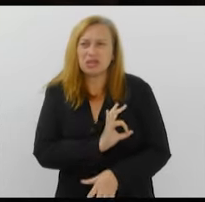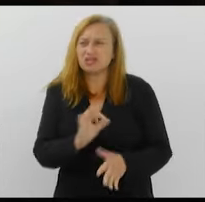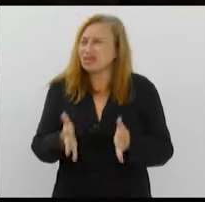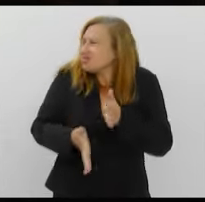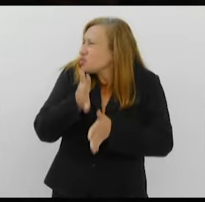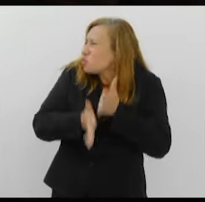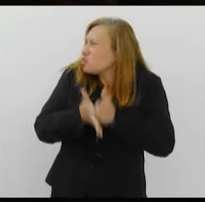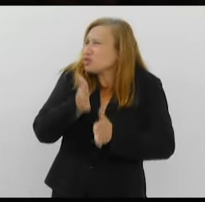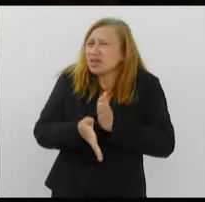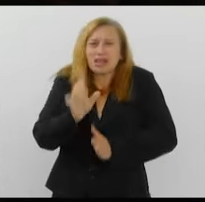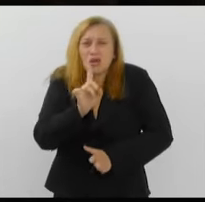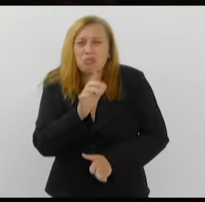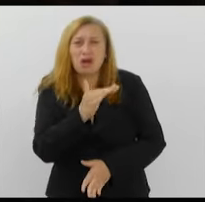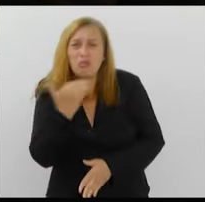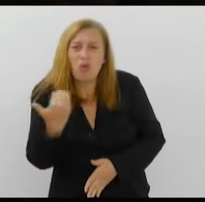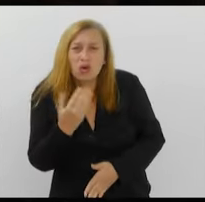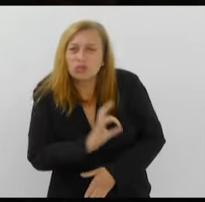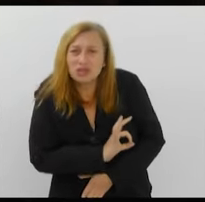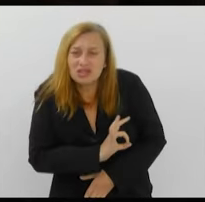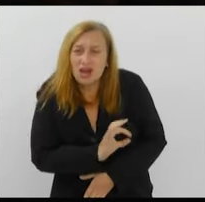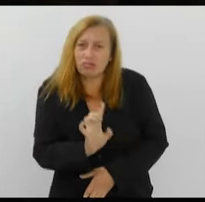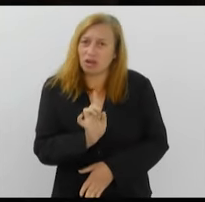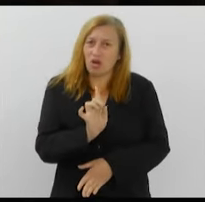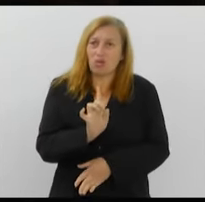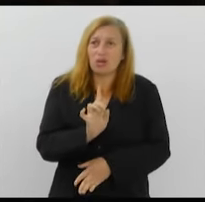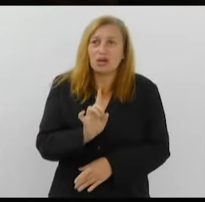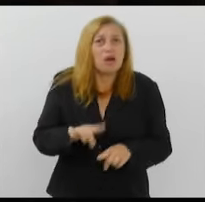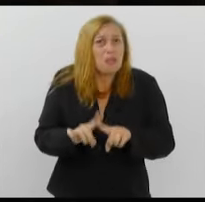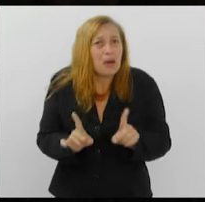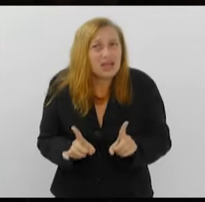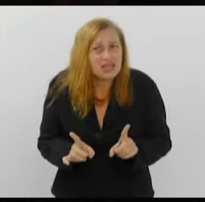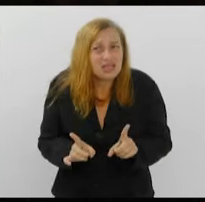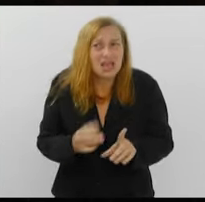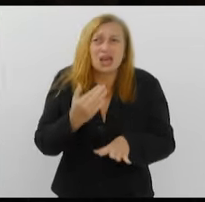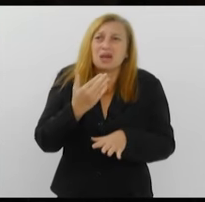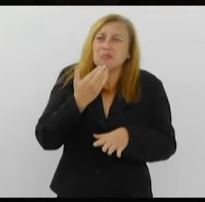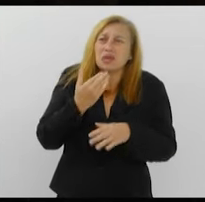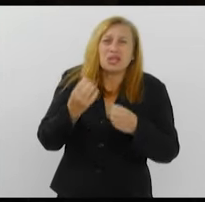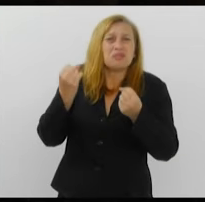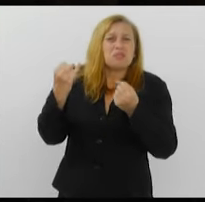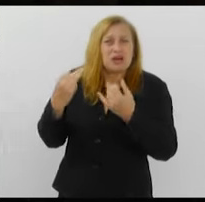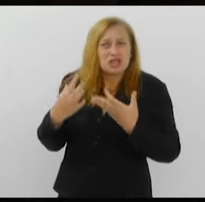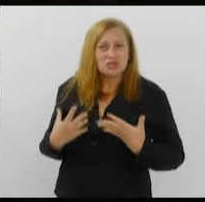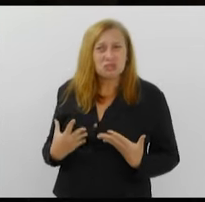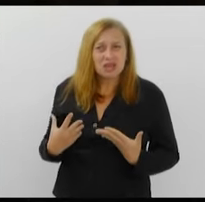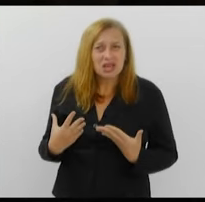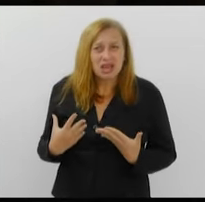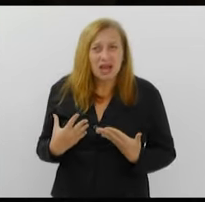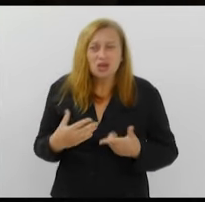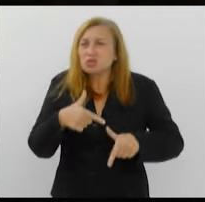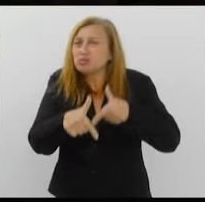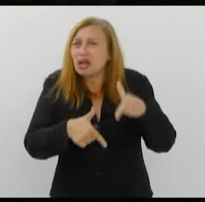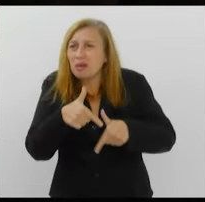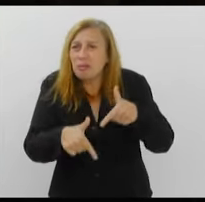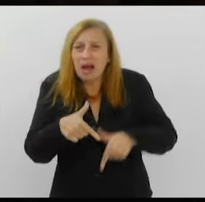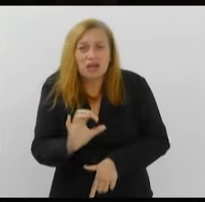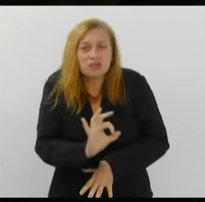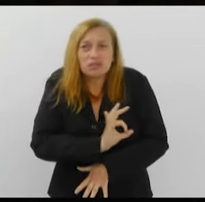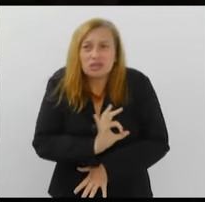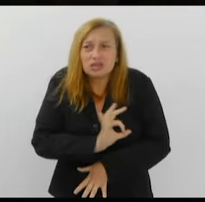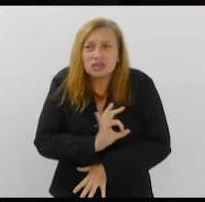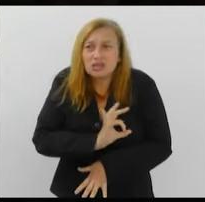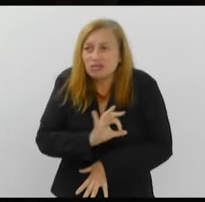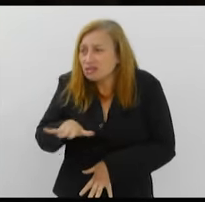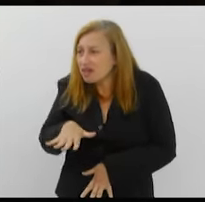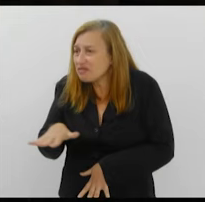pela morte do policial, mas pedindo explicações sobre a operação no Complexo da Maré que